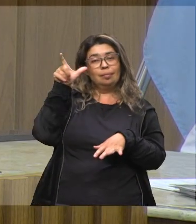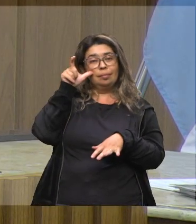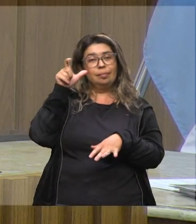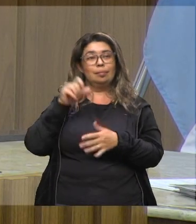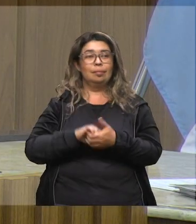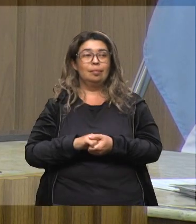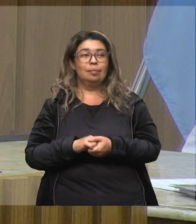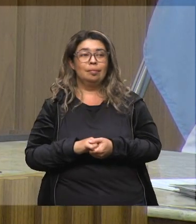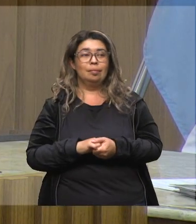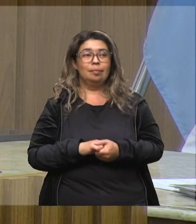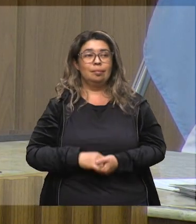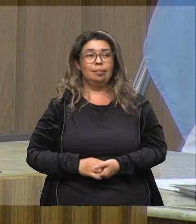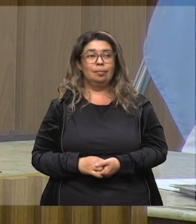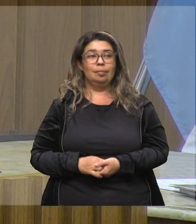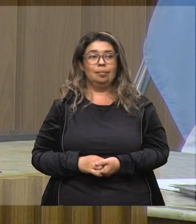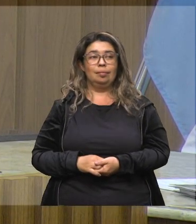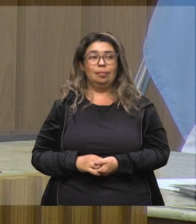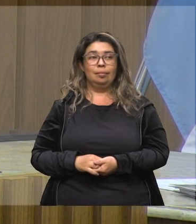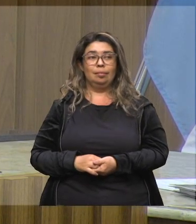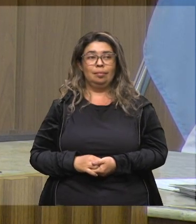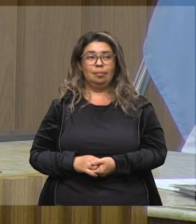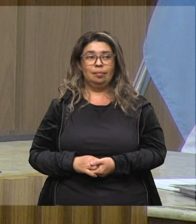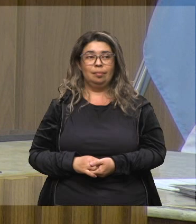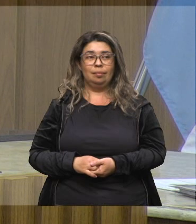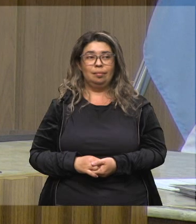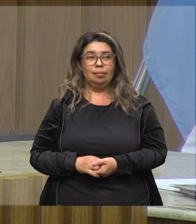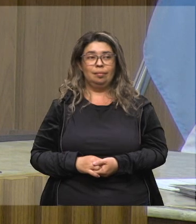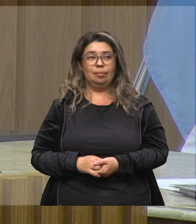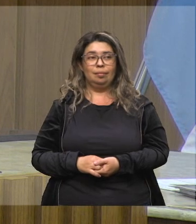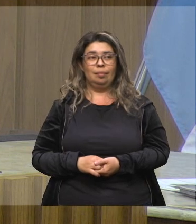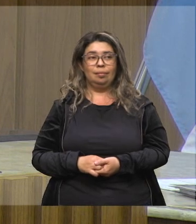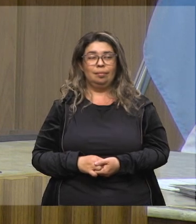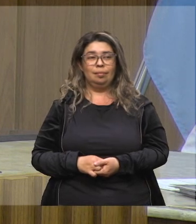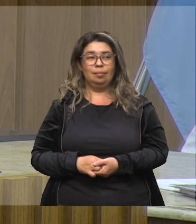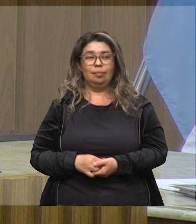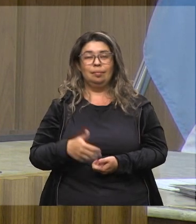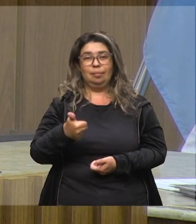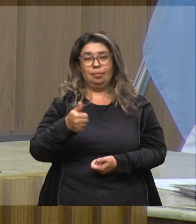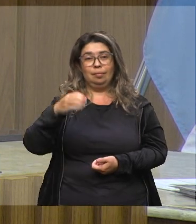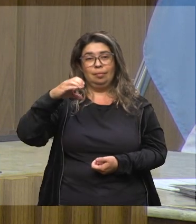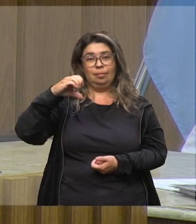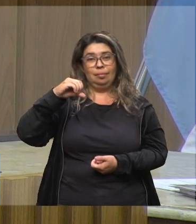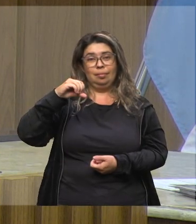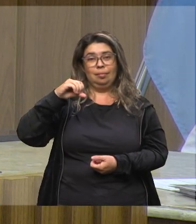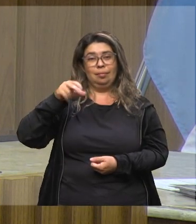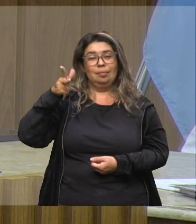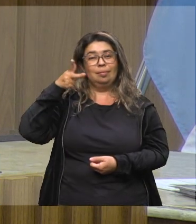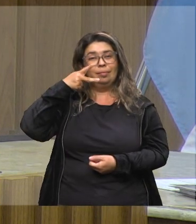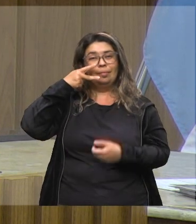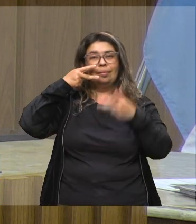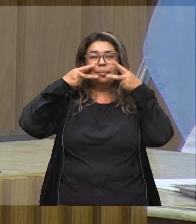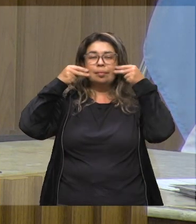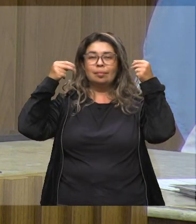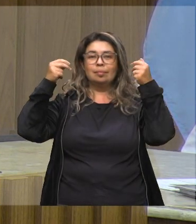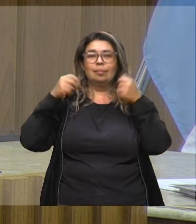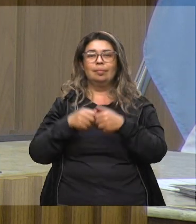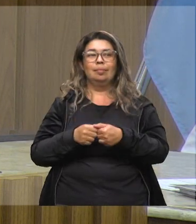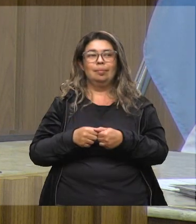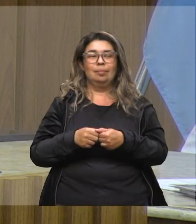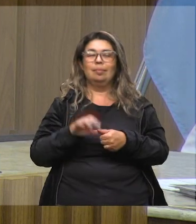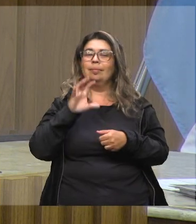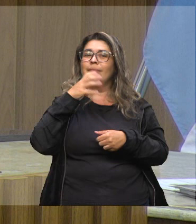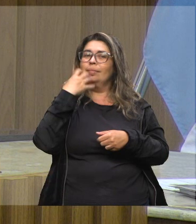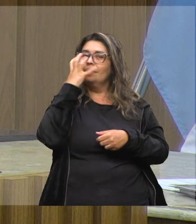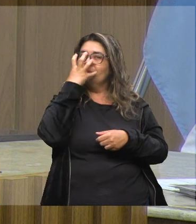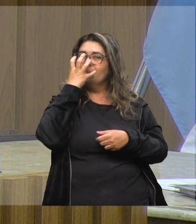tem aí mais de 19 gatos, o cachorro ali, né,